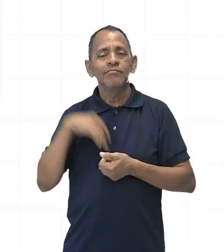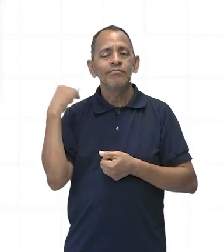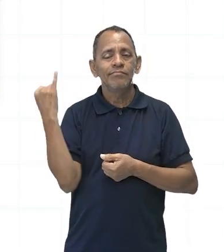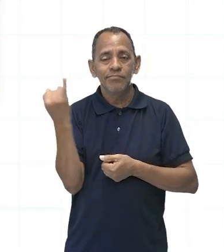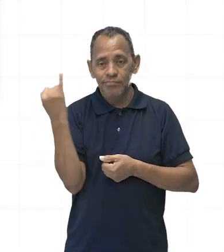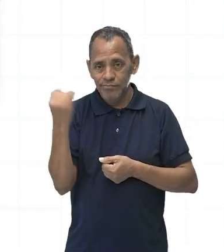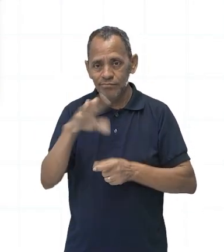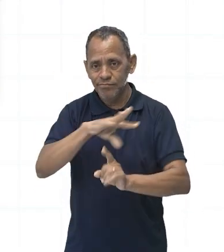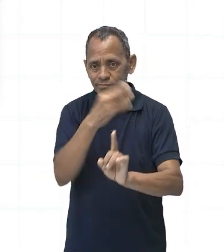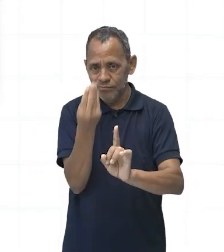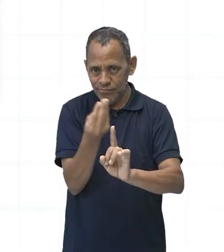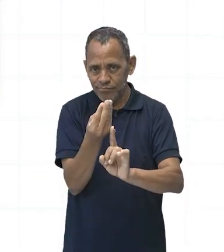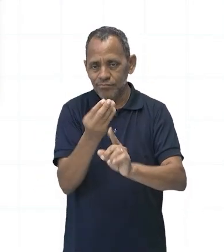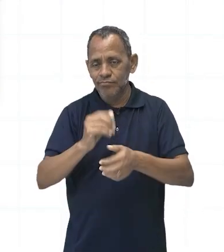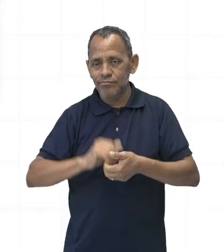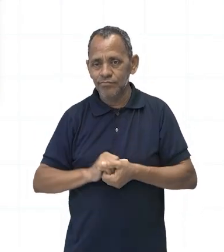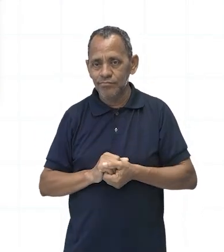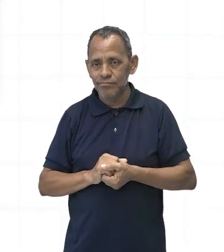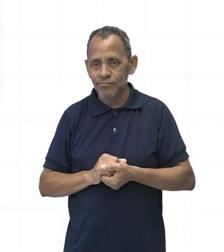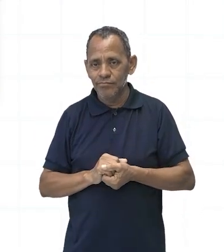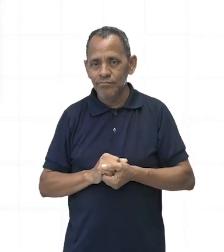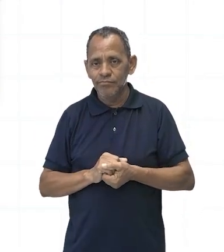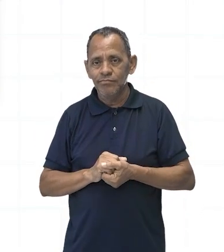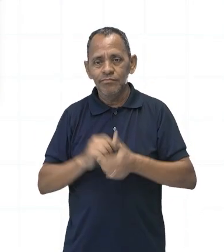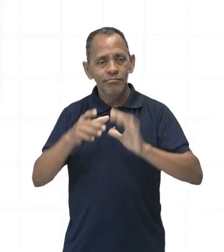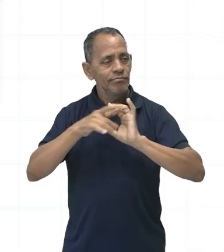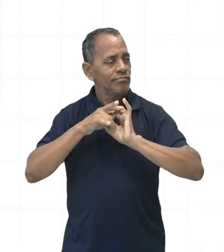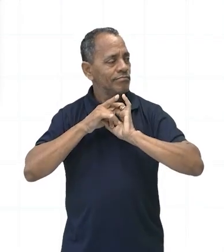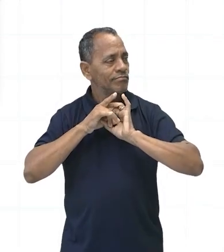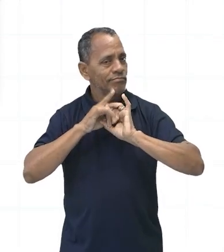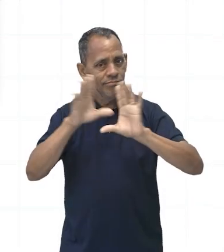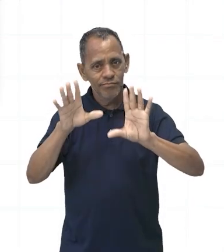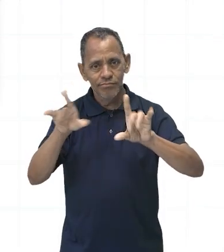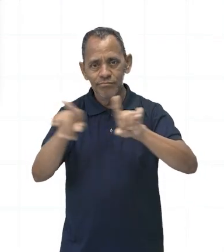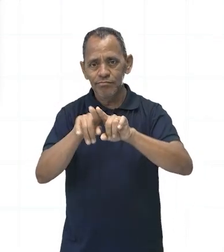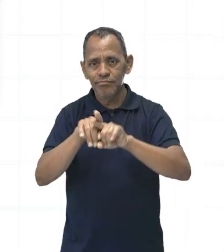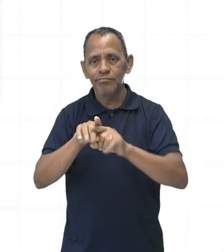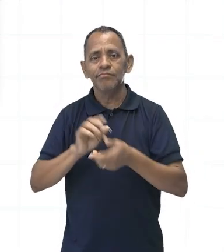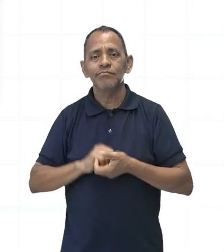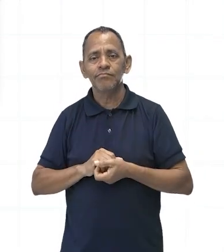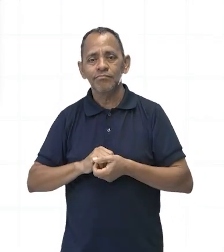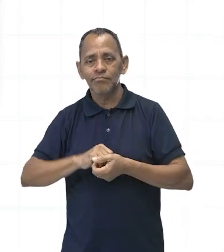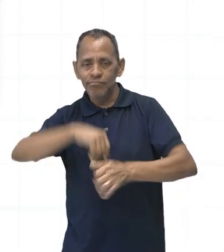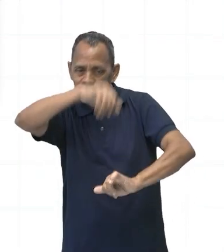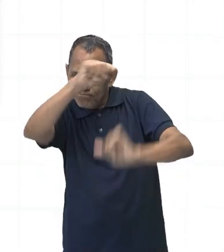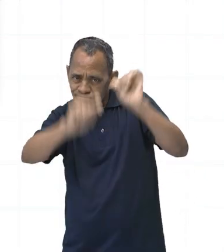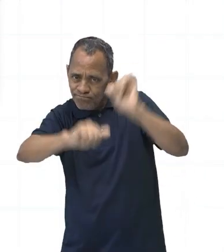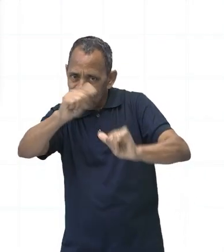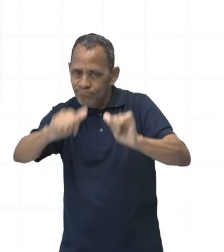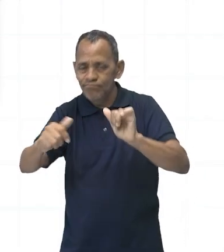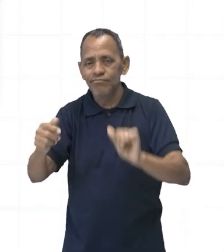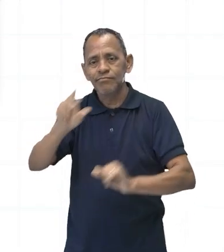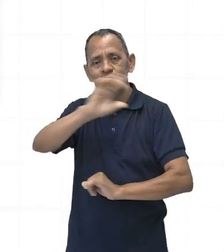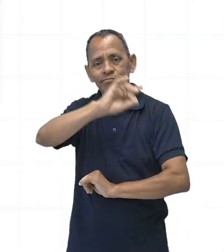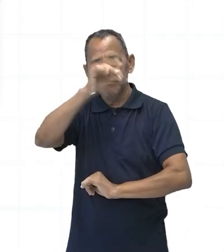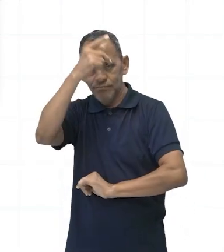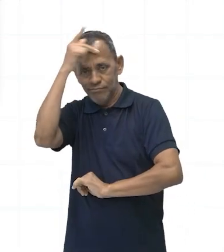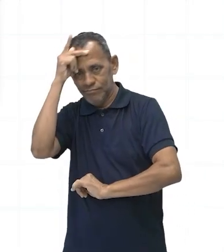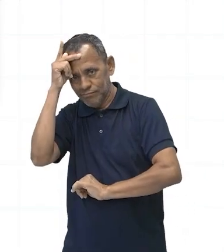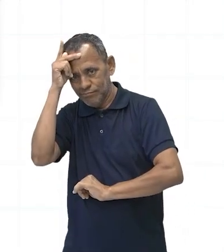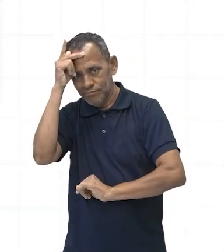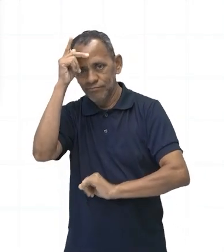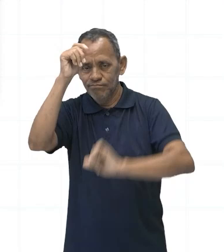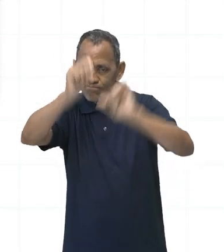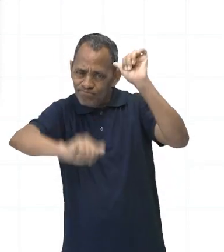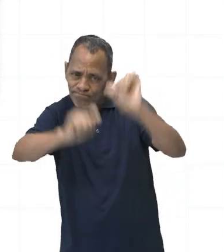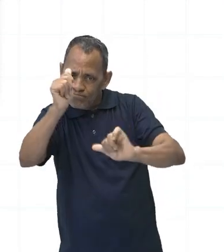importantes da arte abstrata. É a liberdade de interpretação. Cada observador interpreta a obra de